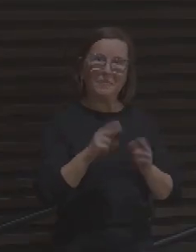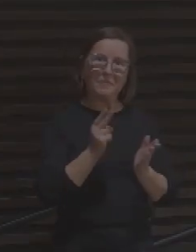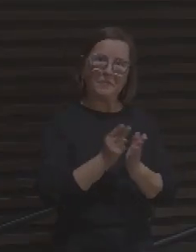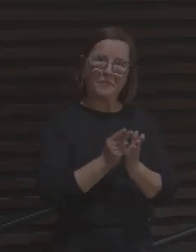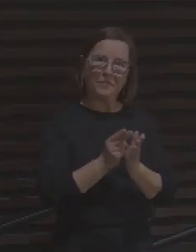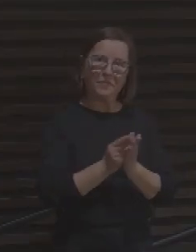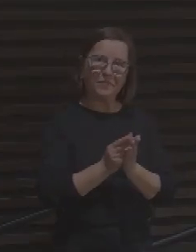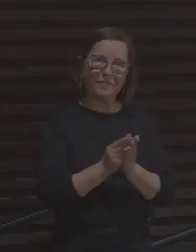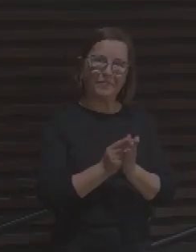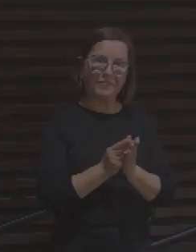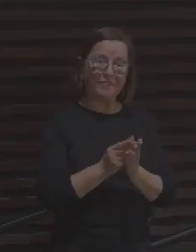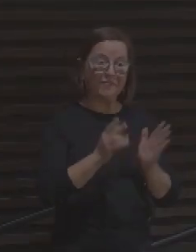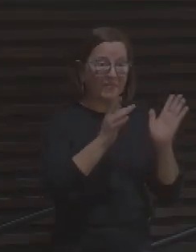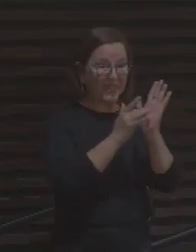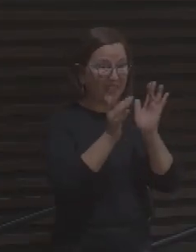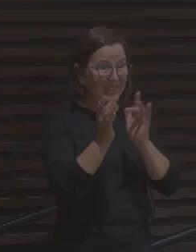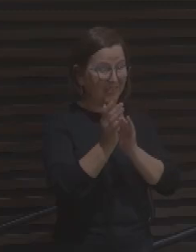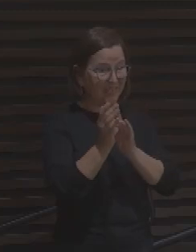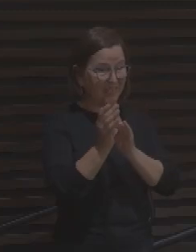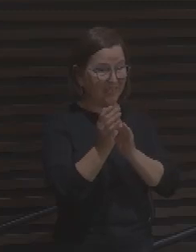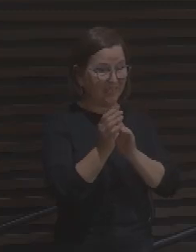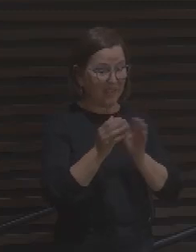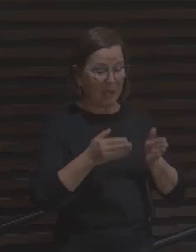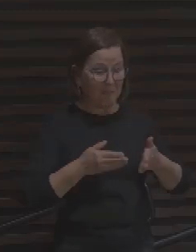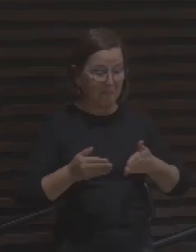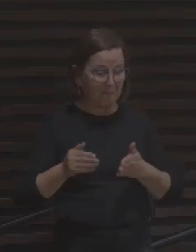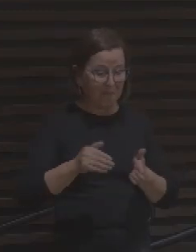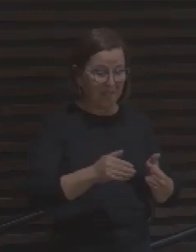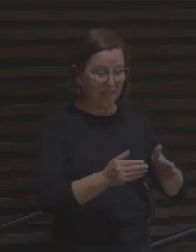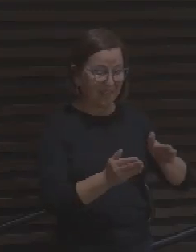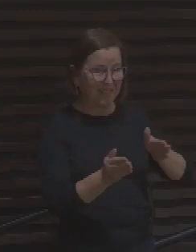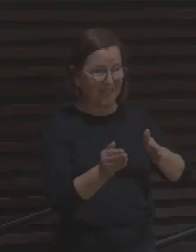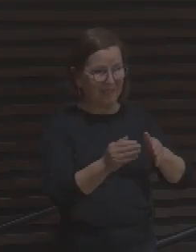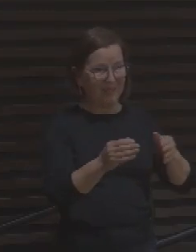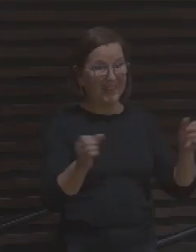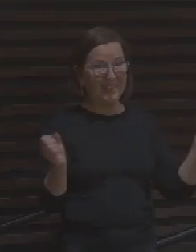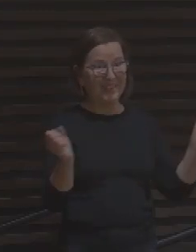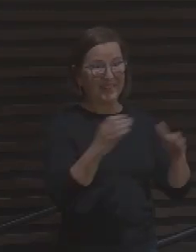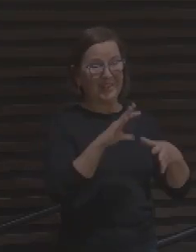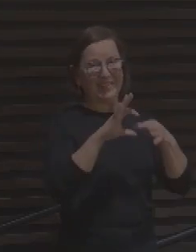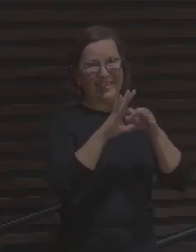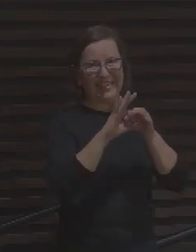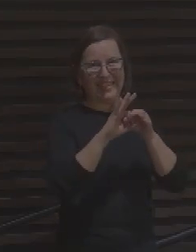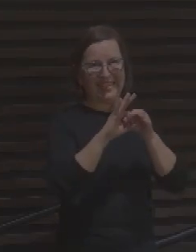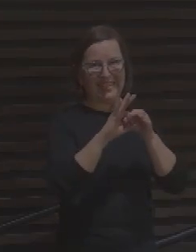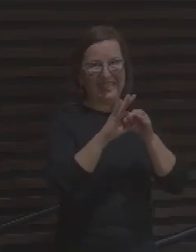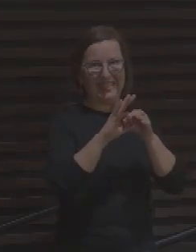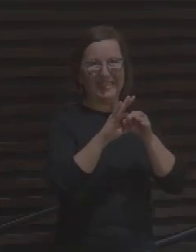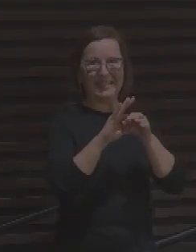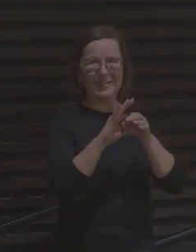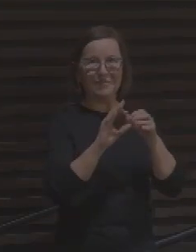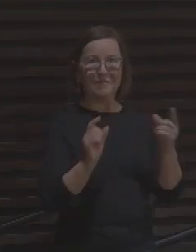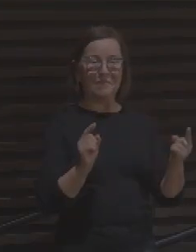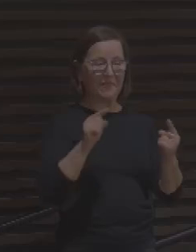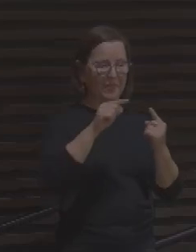Por isso mesmo, ele é o mediador da nova aliança, a fim de